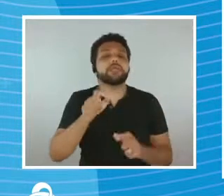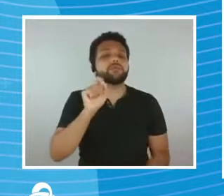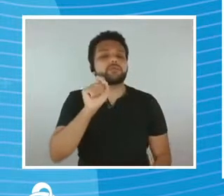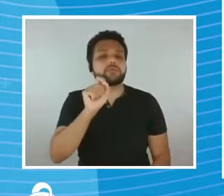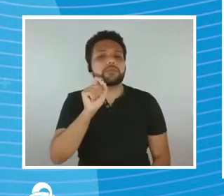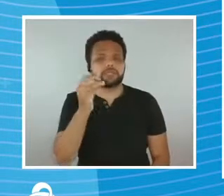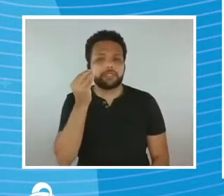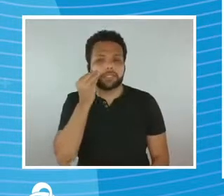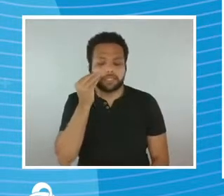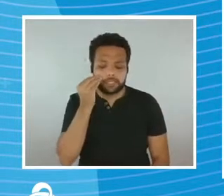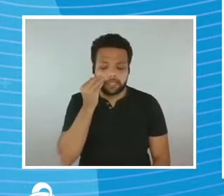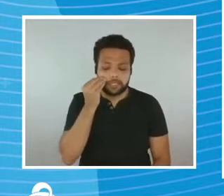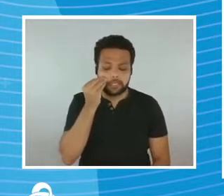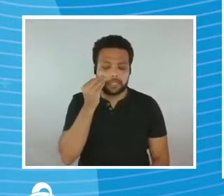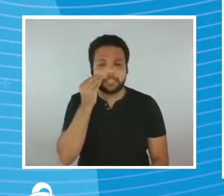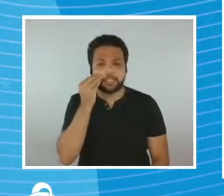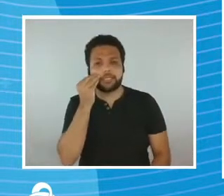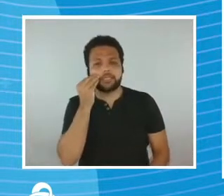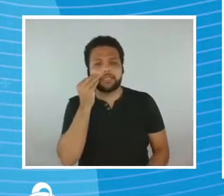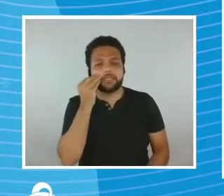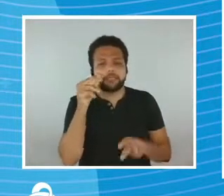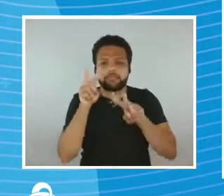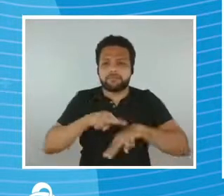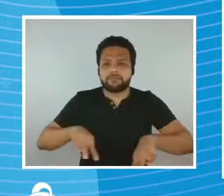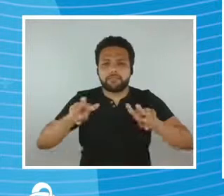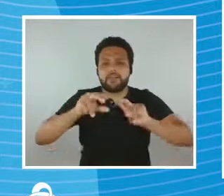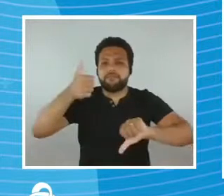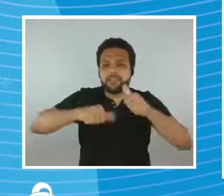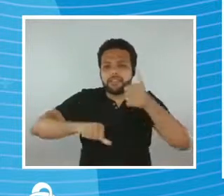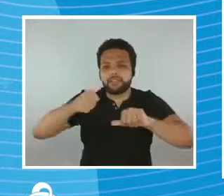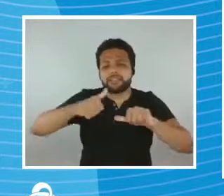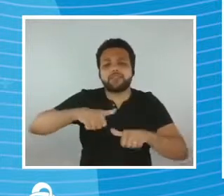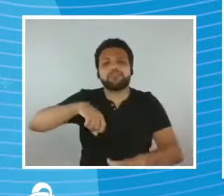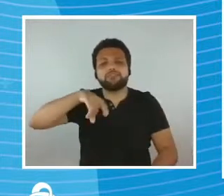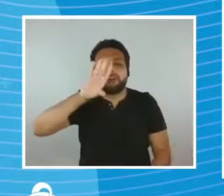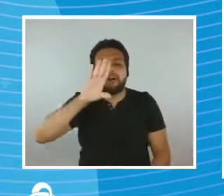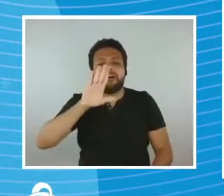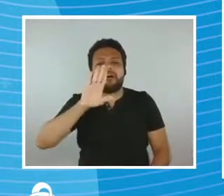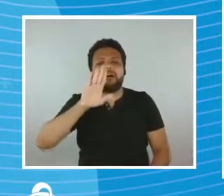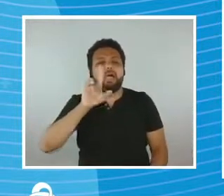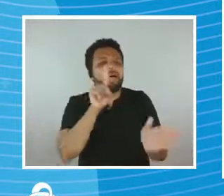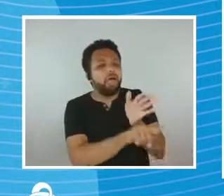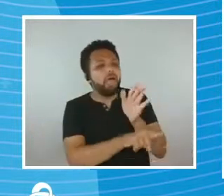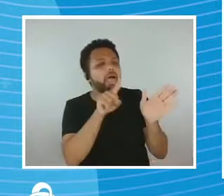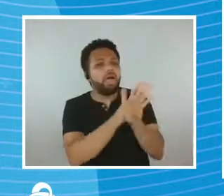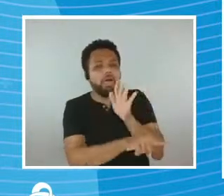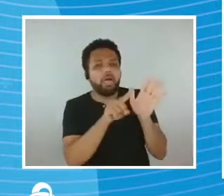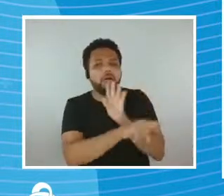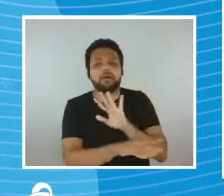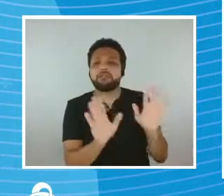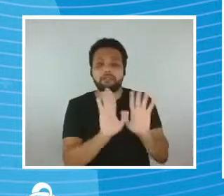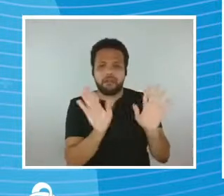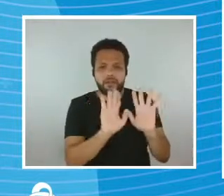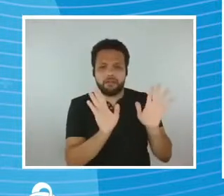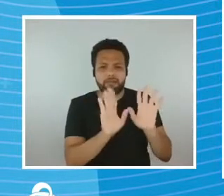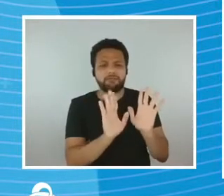sair dessa visão das avaliações somativas apenas e começar a ver uma avaliação que fosse mais processual, que